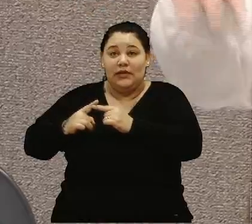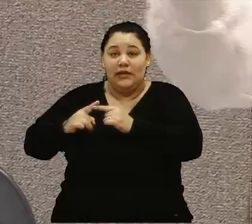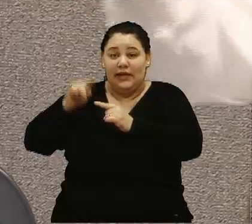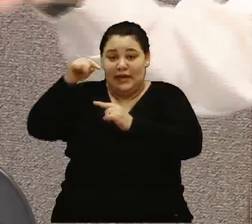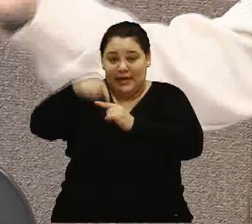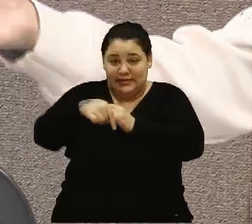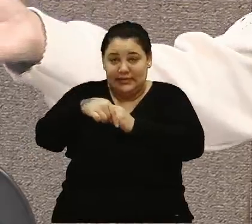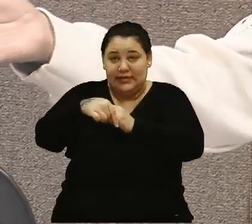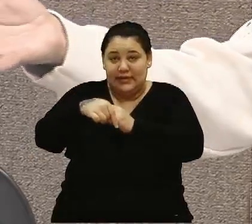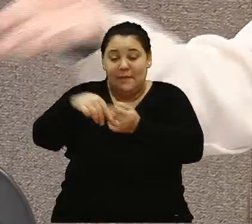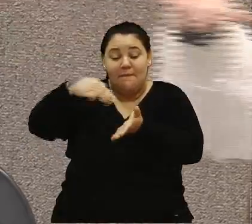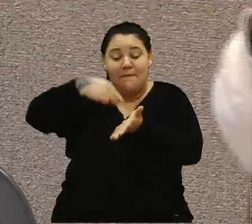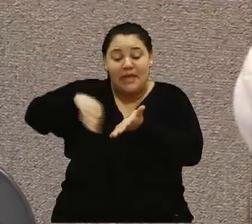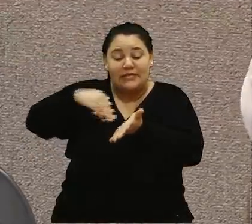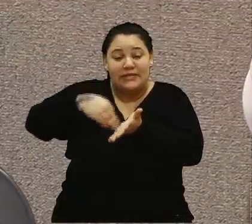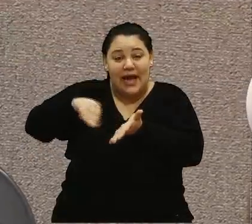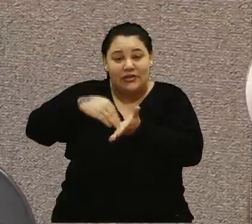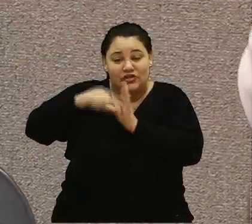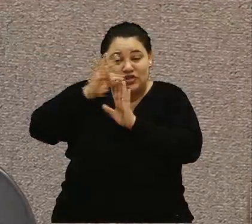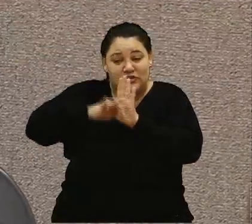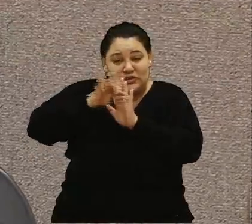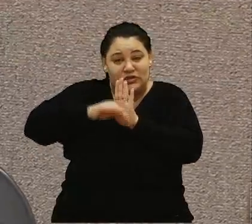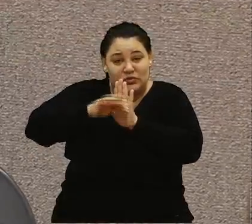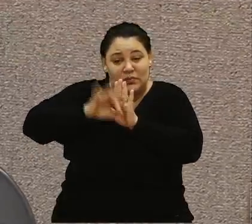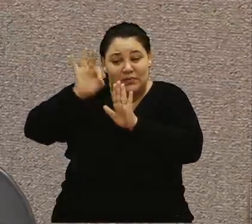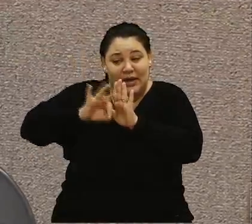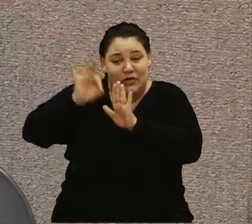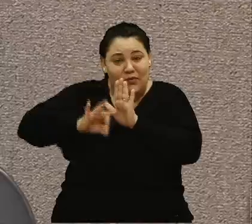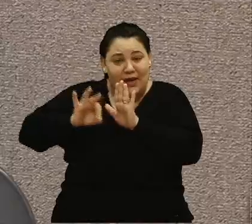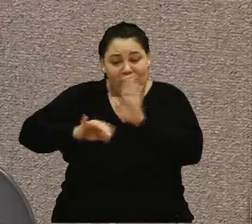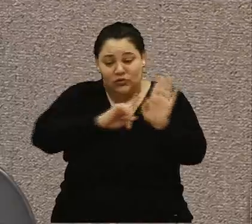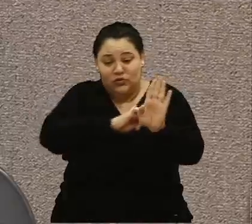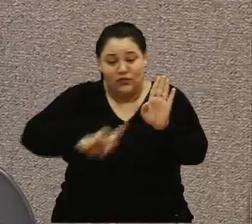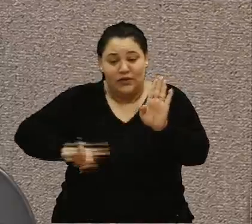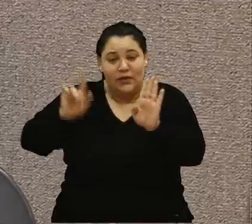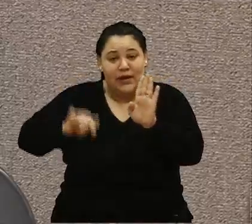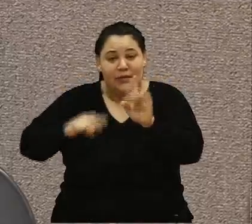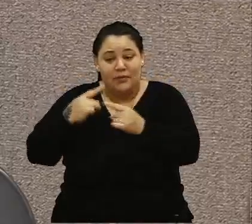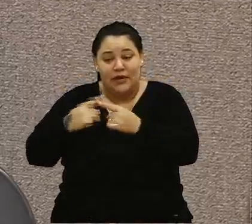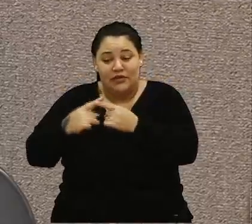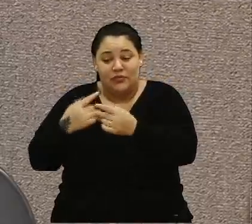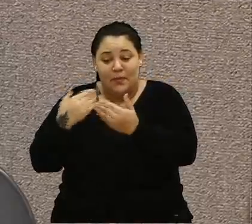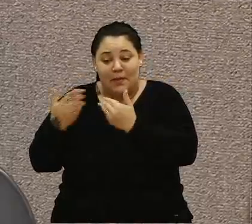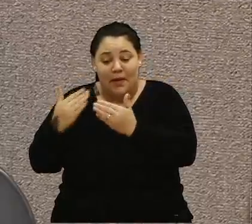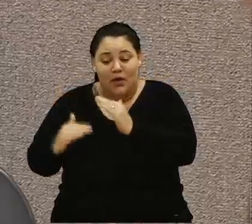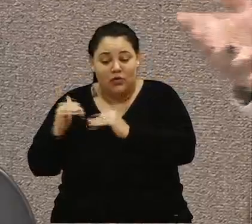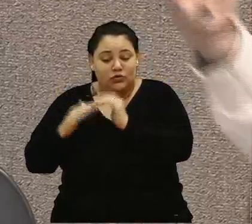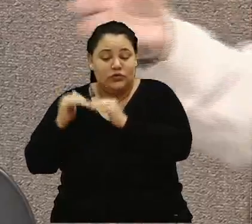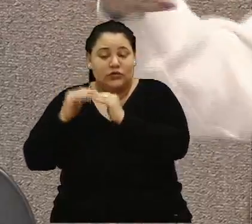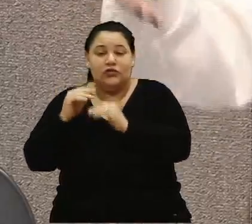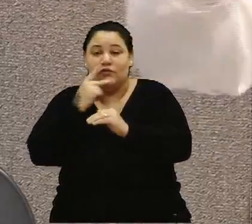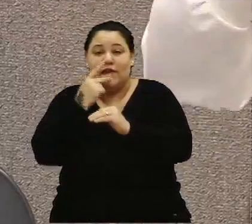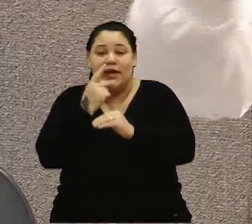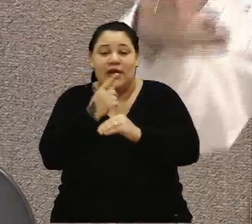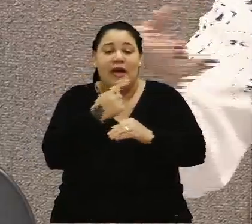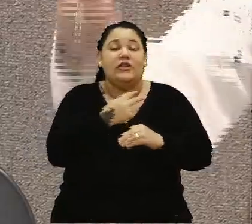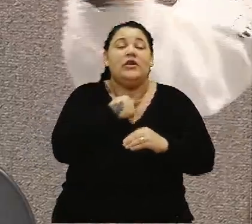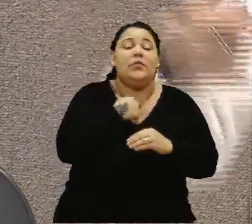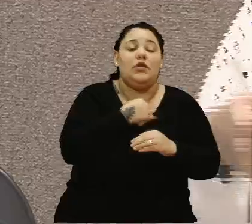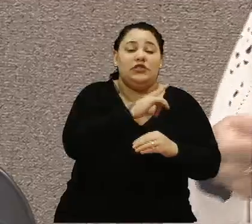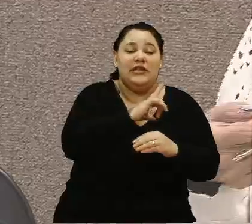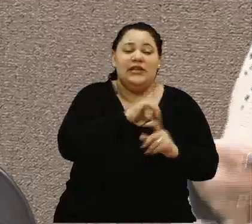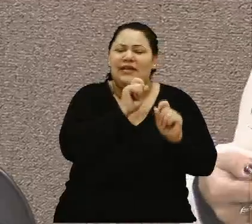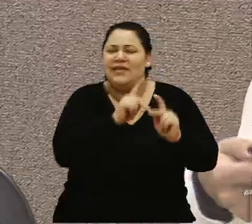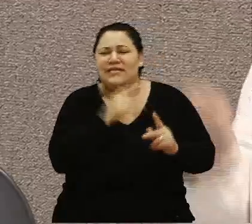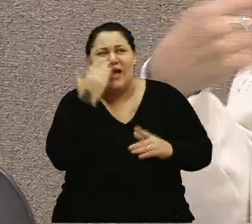retificativa, essa mensagem retificativa do governo veio por uma construção, por uma conversa de gente, mas não podemos não ter, quem sabe a gente mexe, o